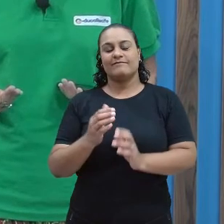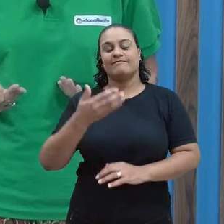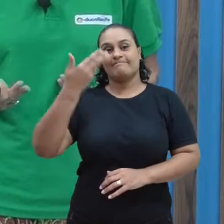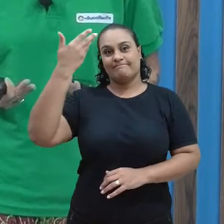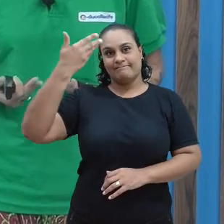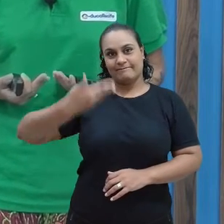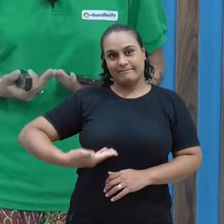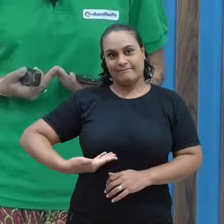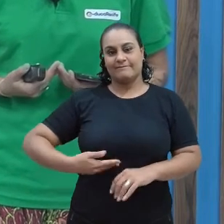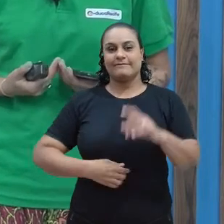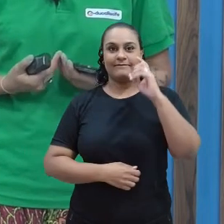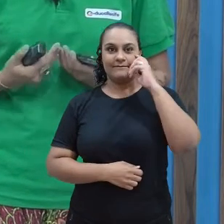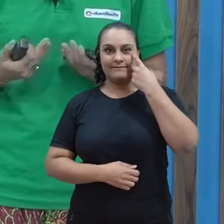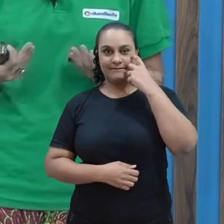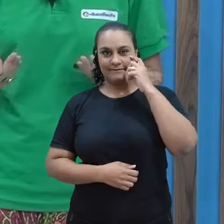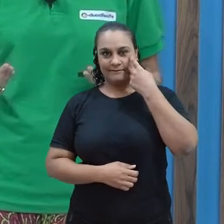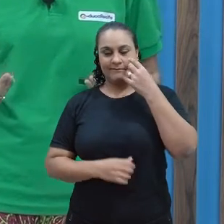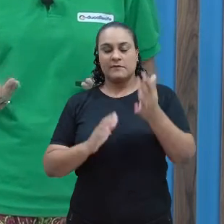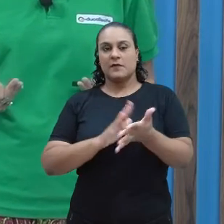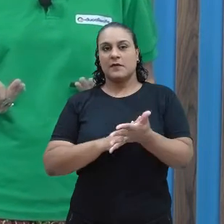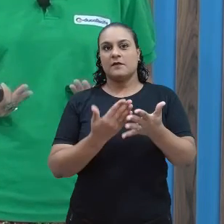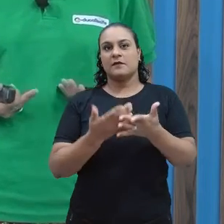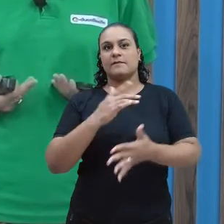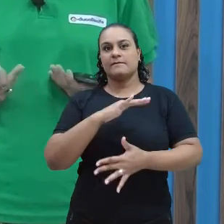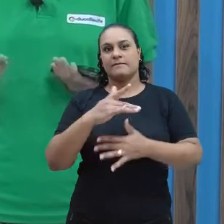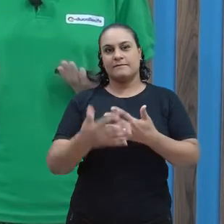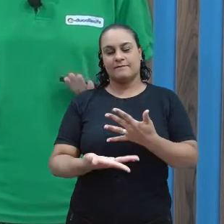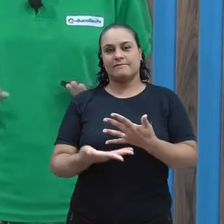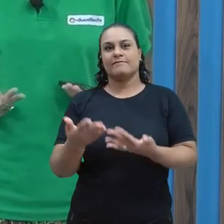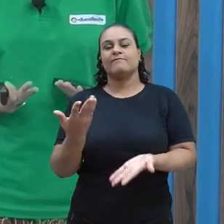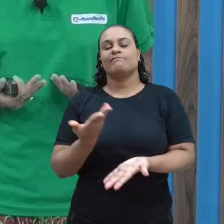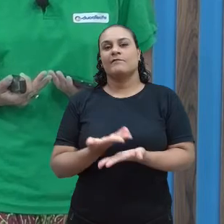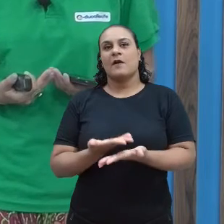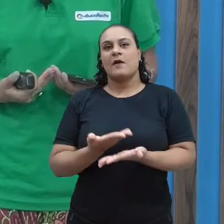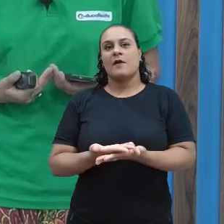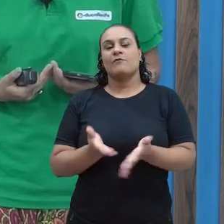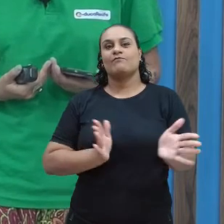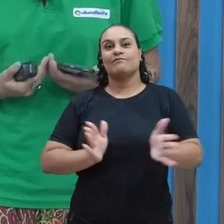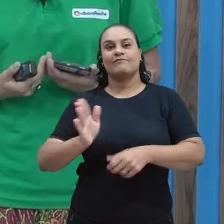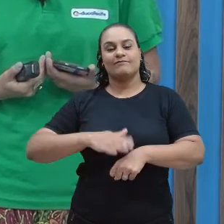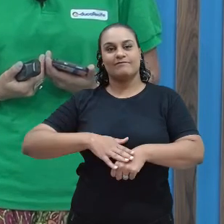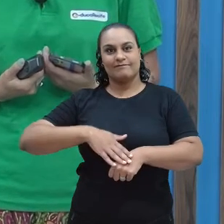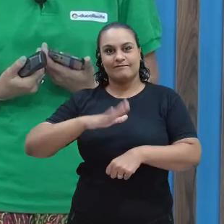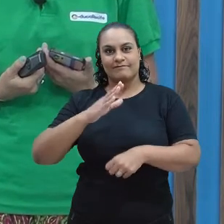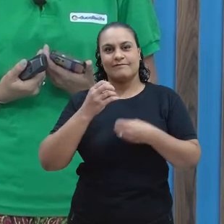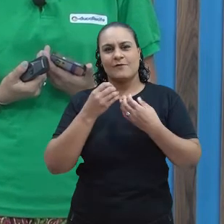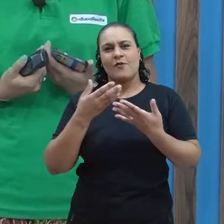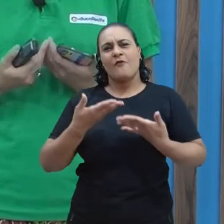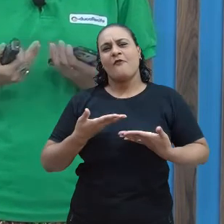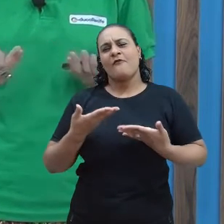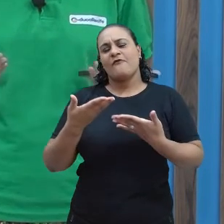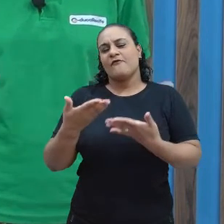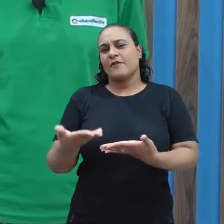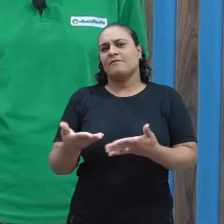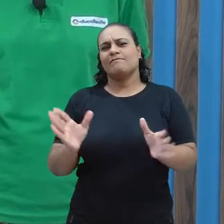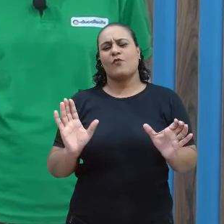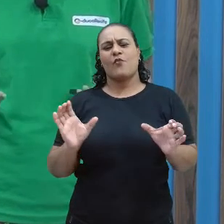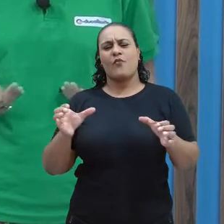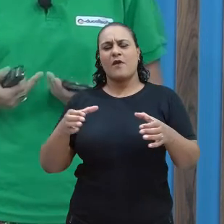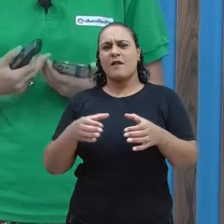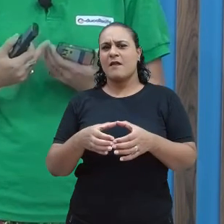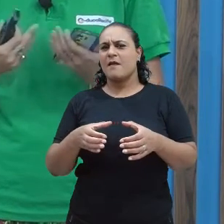que está deixando essa aula mais acessível. Boas-vindas para você, Elaine, certo? A gente tem uma equipe